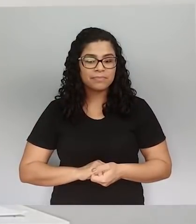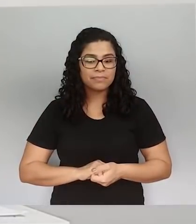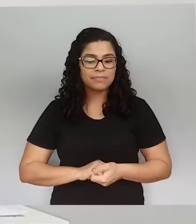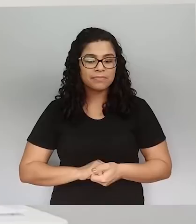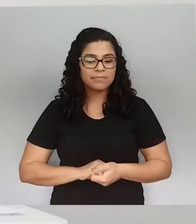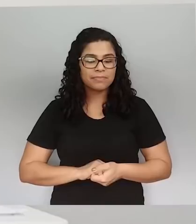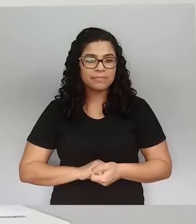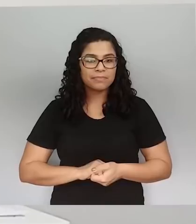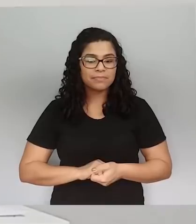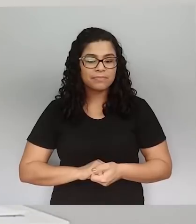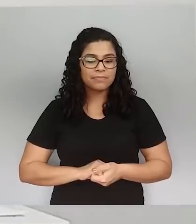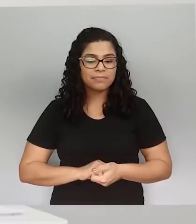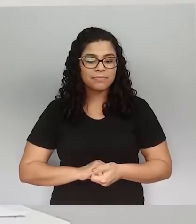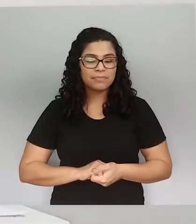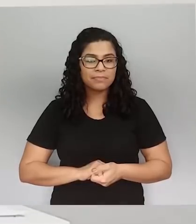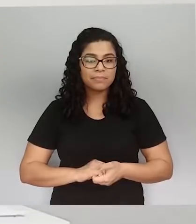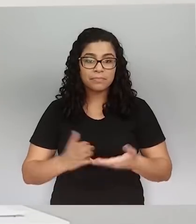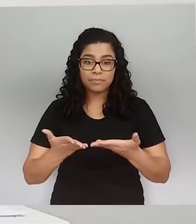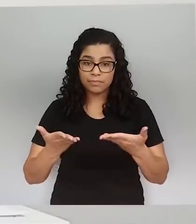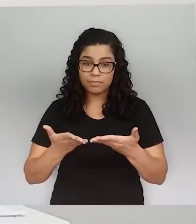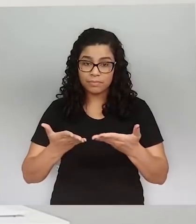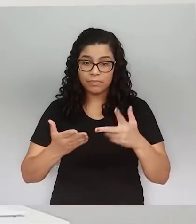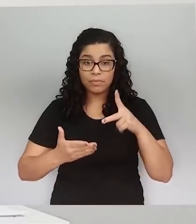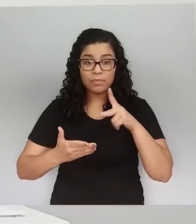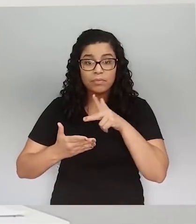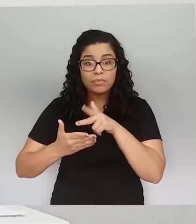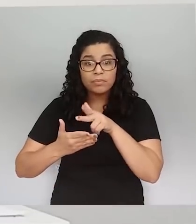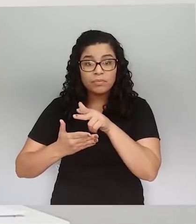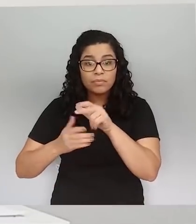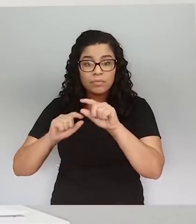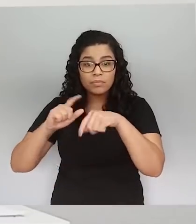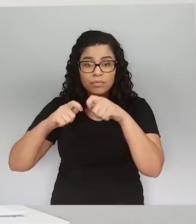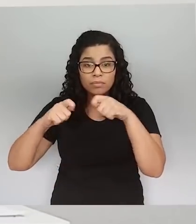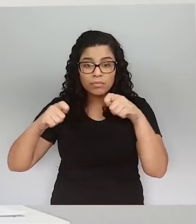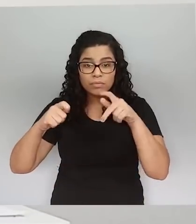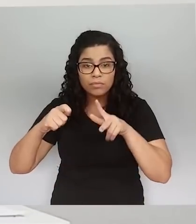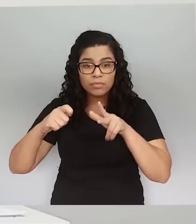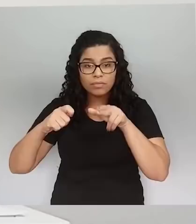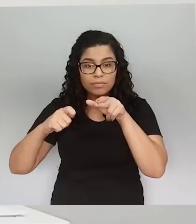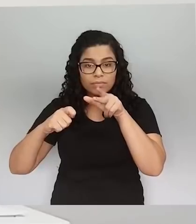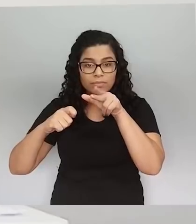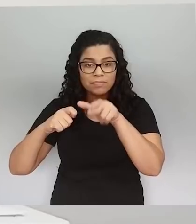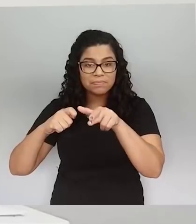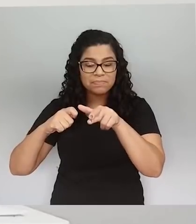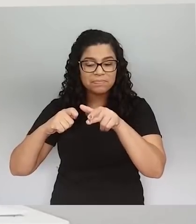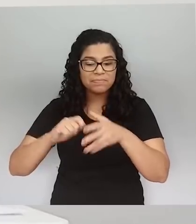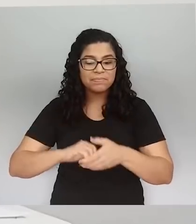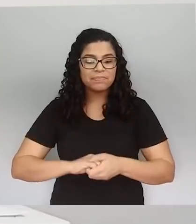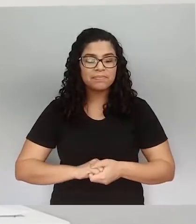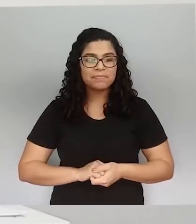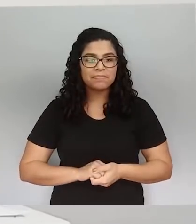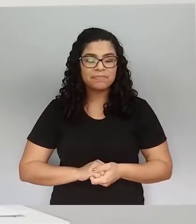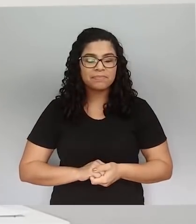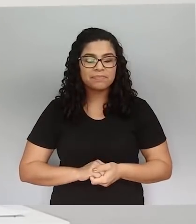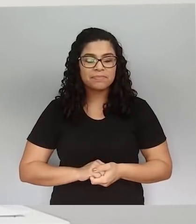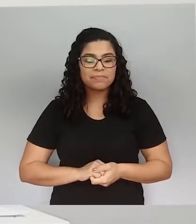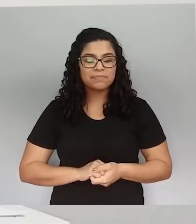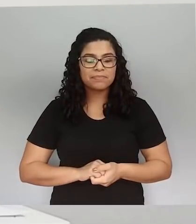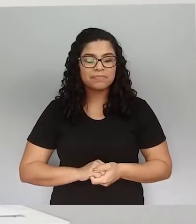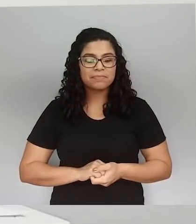natural, bexiga, tá? Tesoura e 2 garrafas